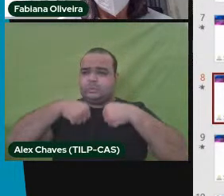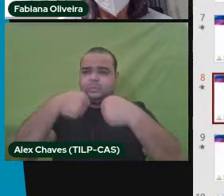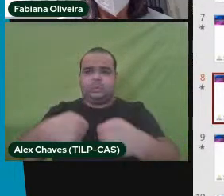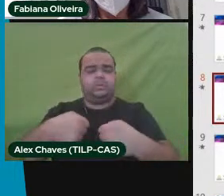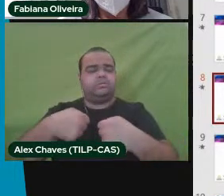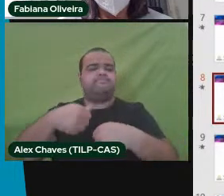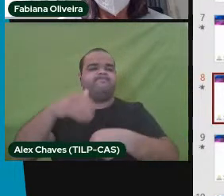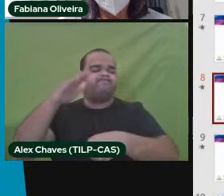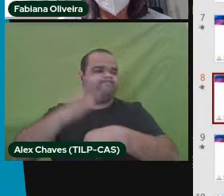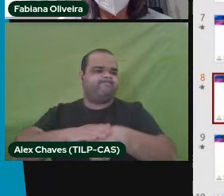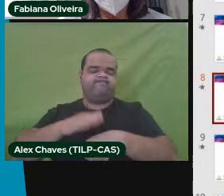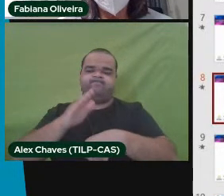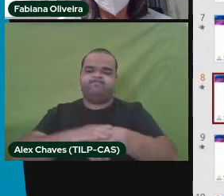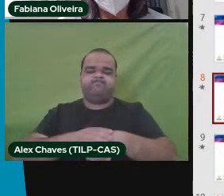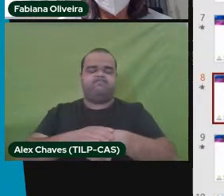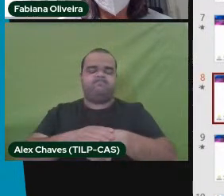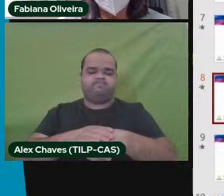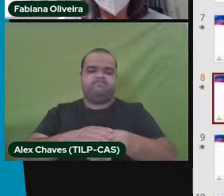É